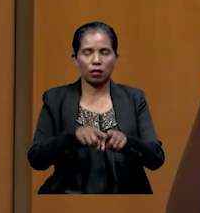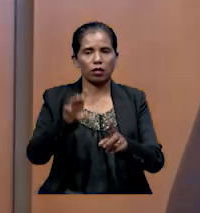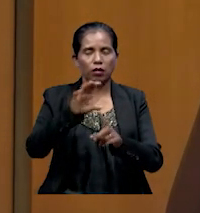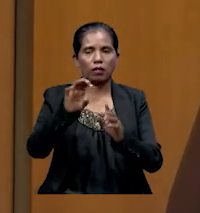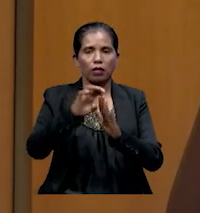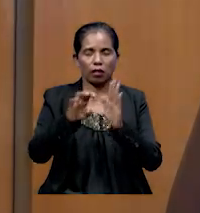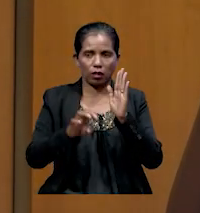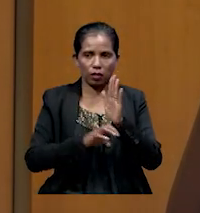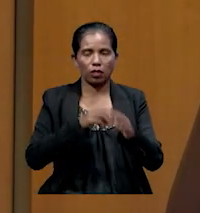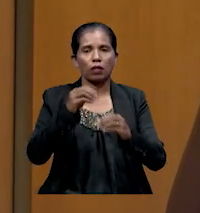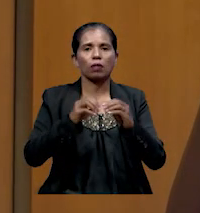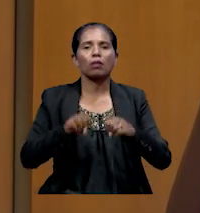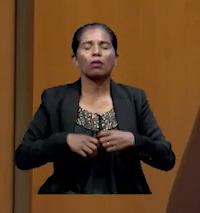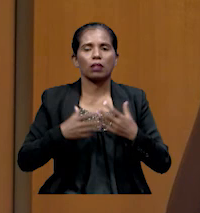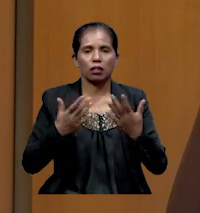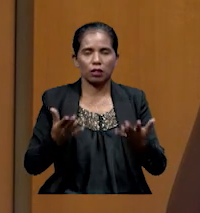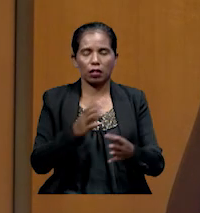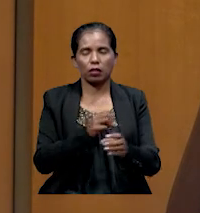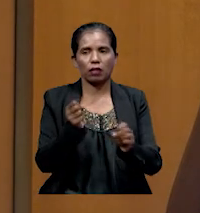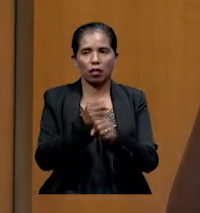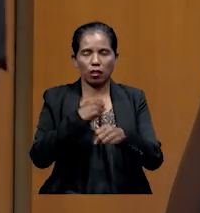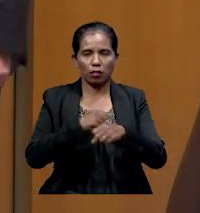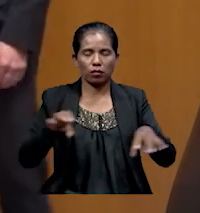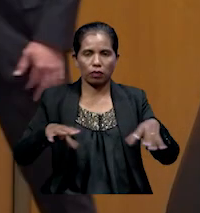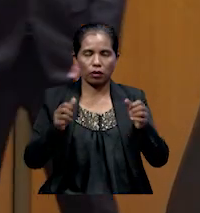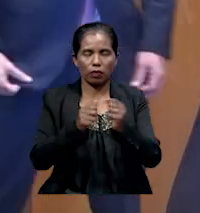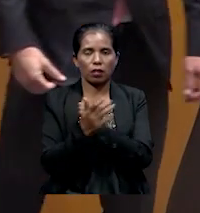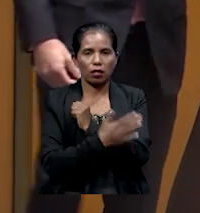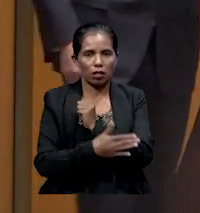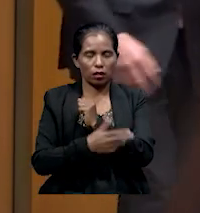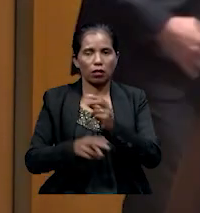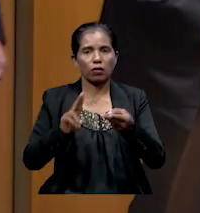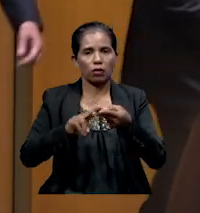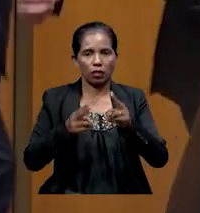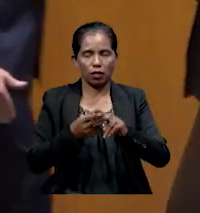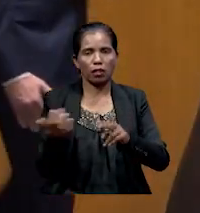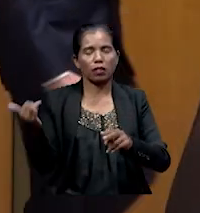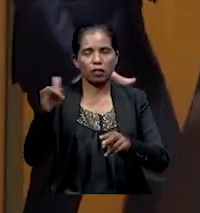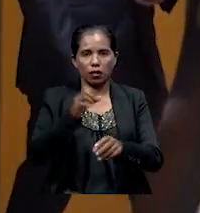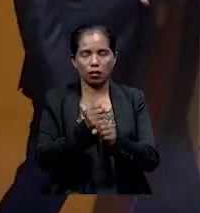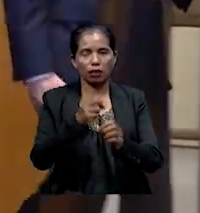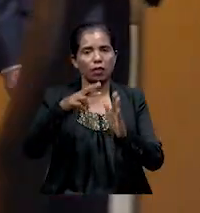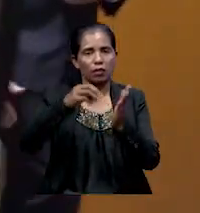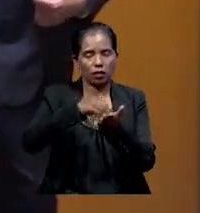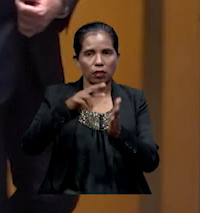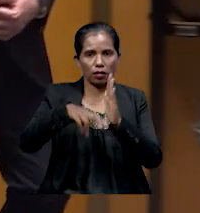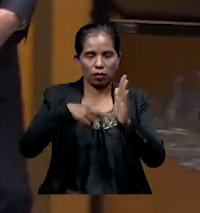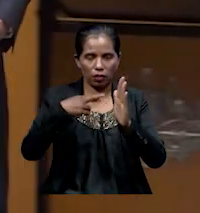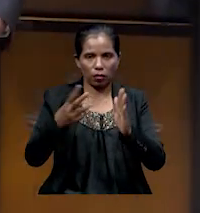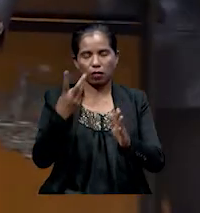Estado, Conaba oisa atu halo acordo sofa honação amigo sira, nune bele cria regulamento ruma, hor